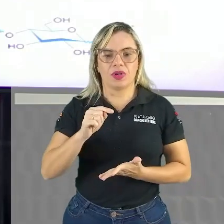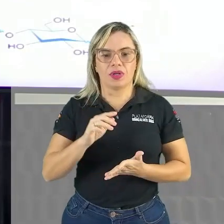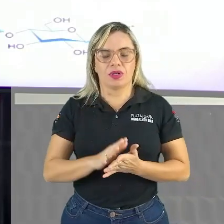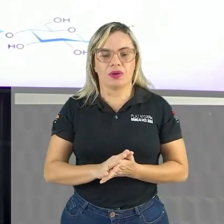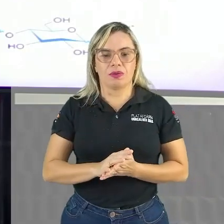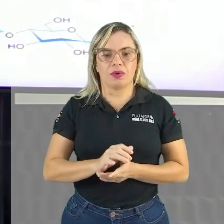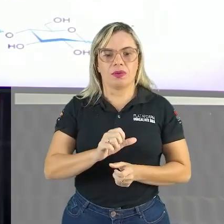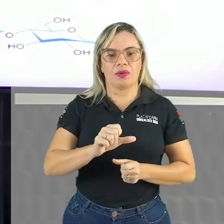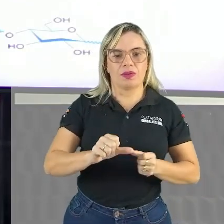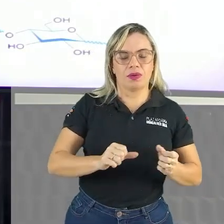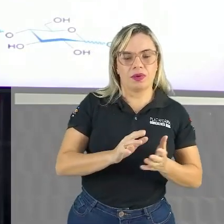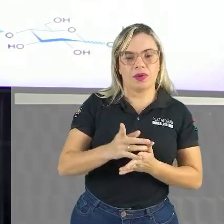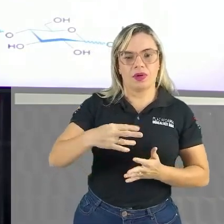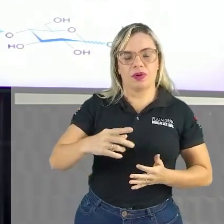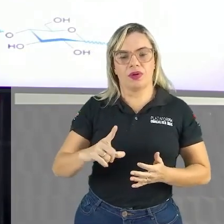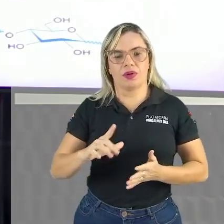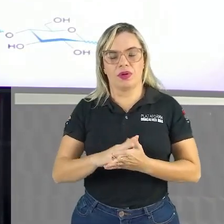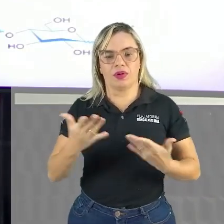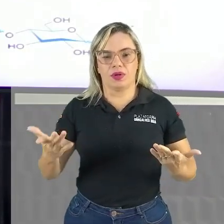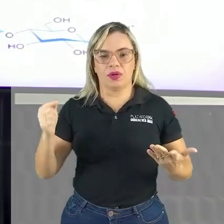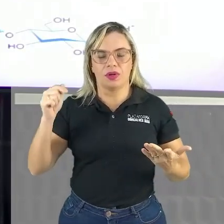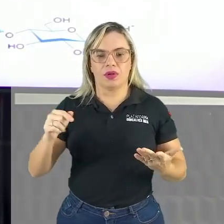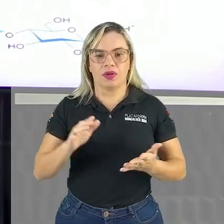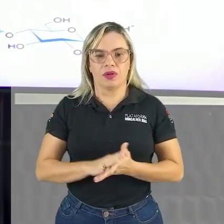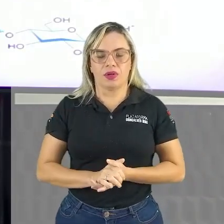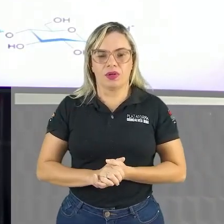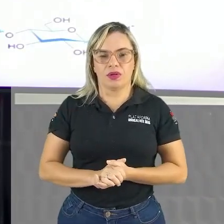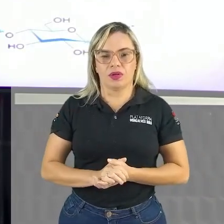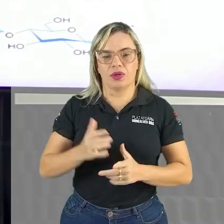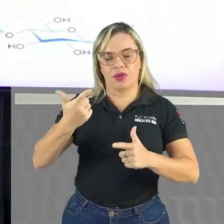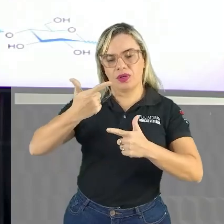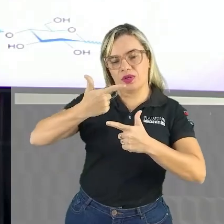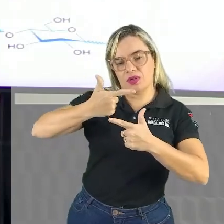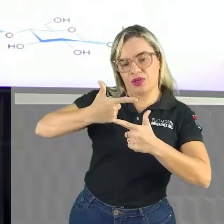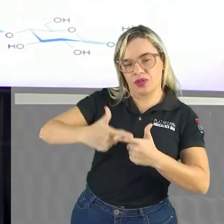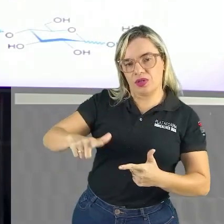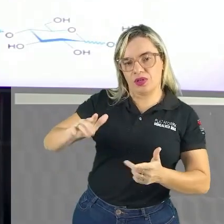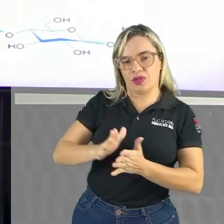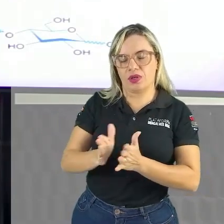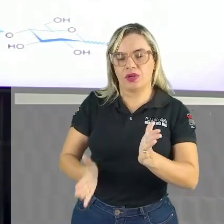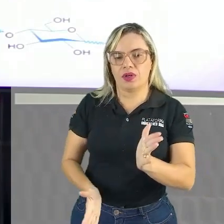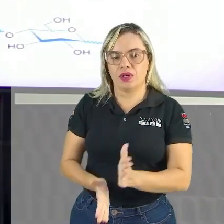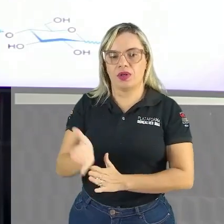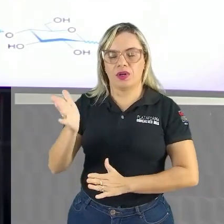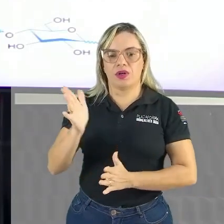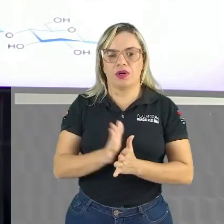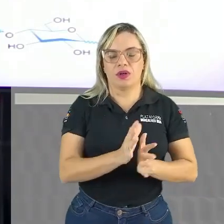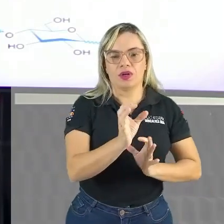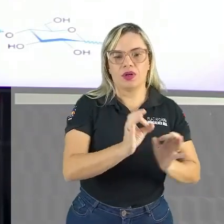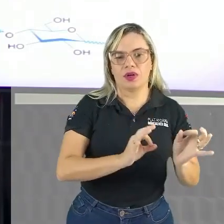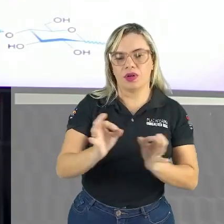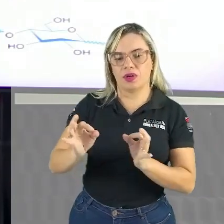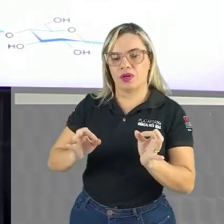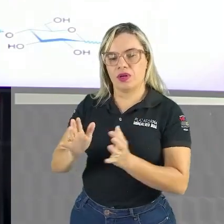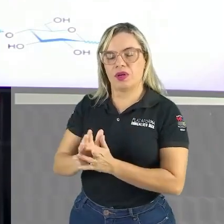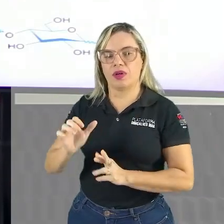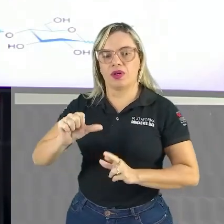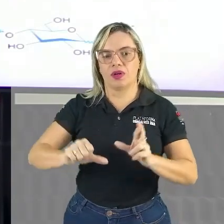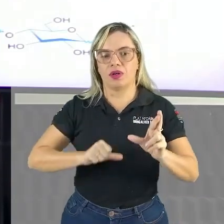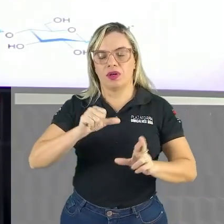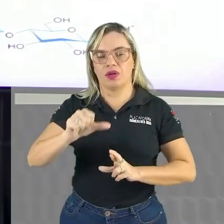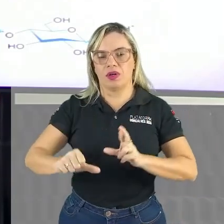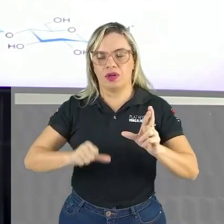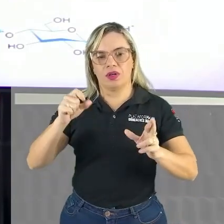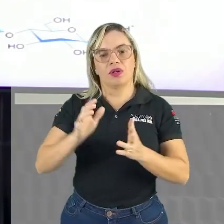Natal. Ou seja, eu divido tua viagem em etapas. Tu acredita que as reações químicas também pensam